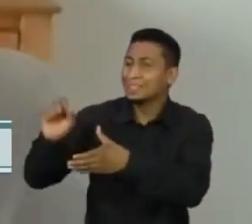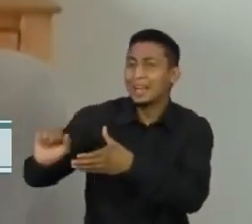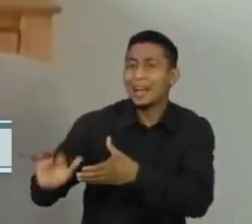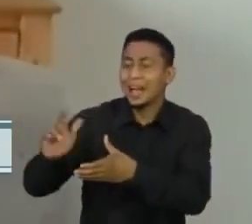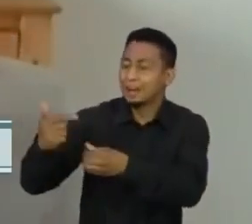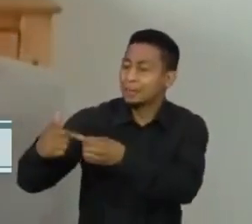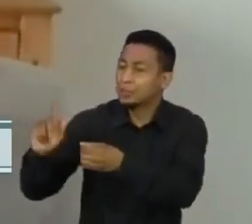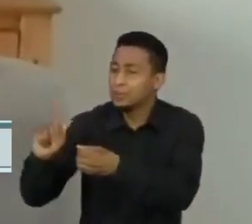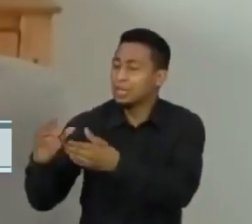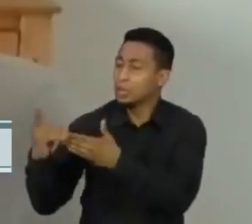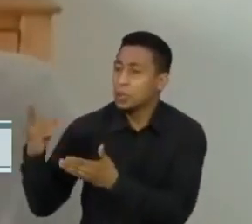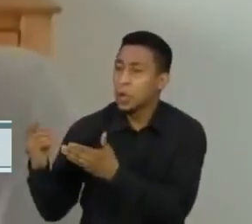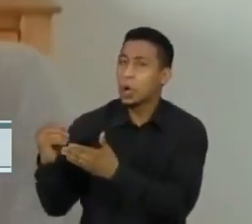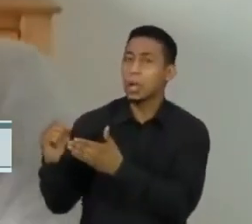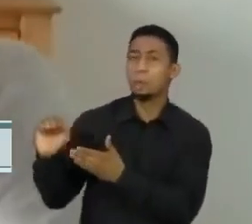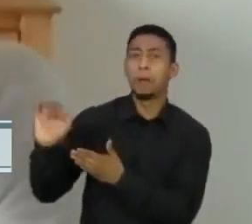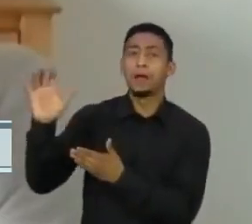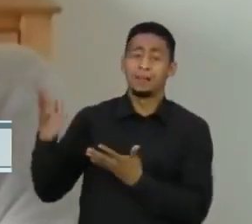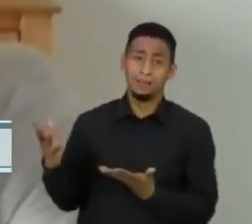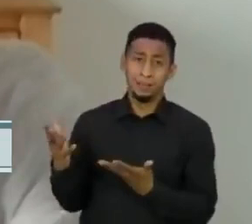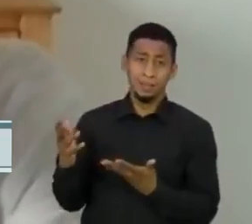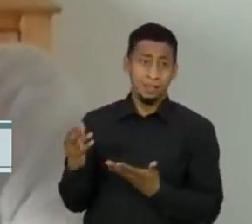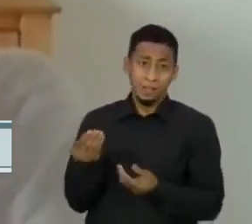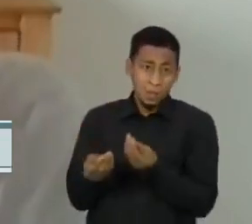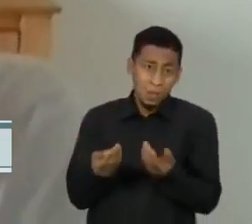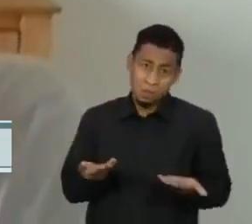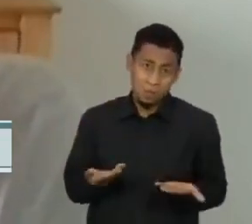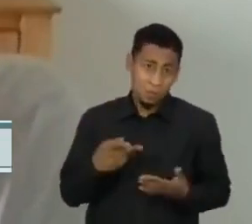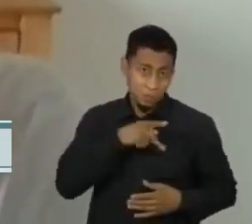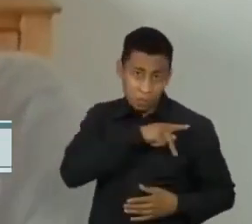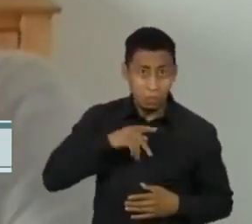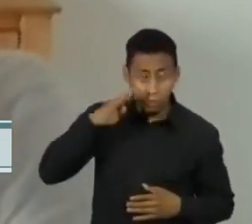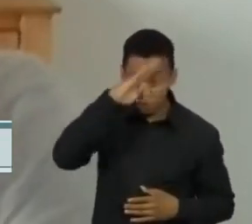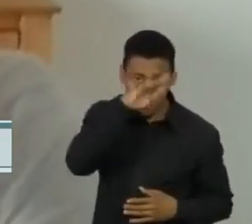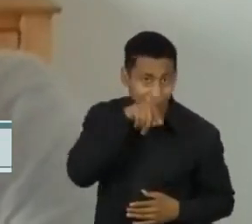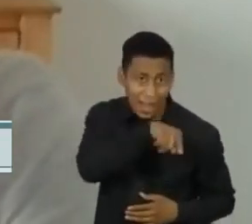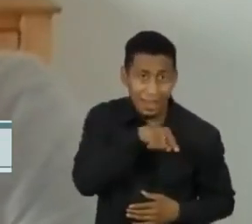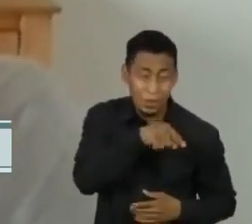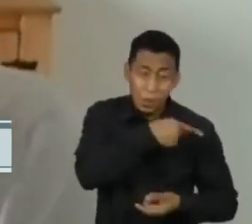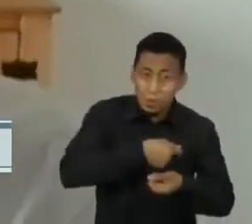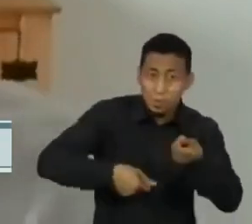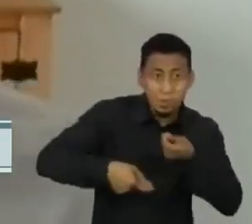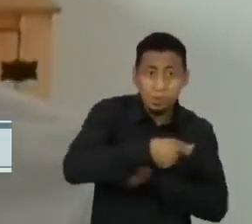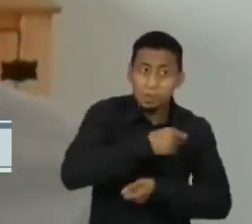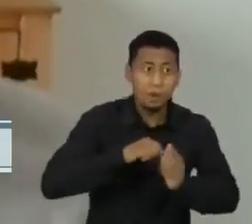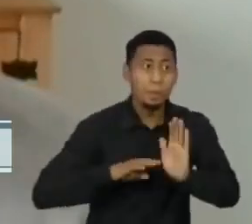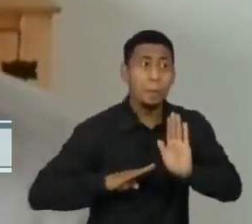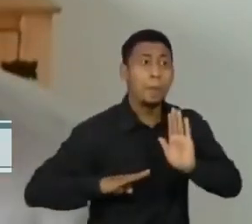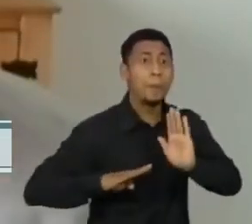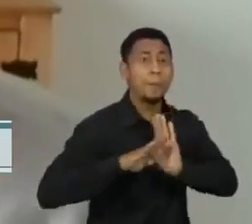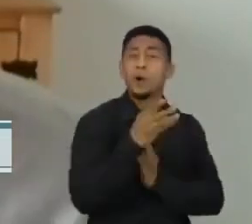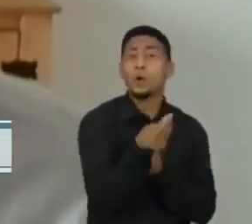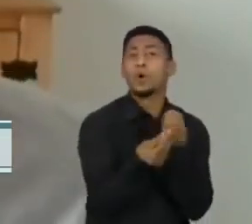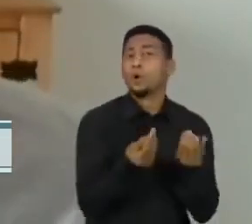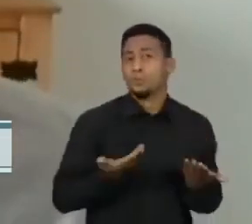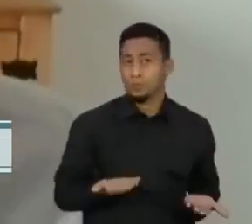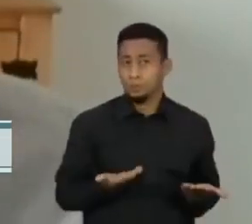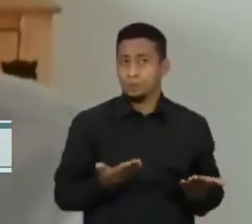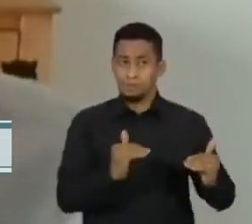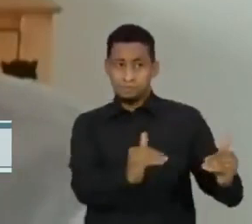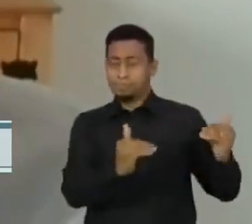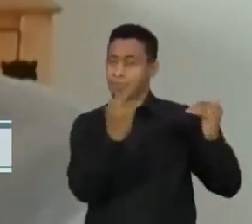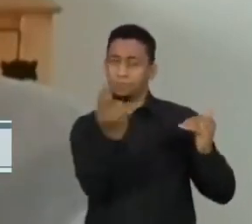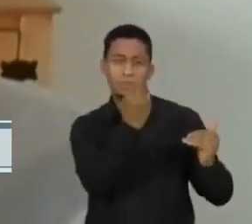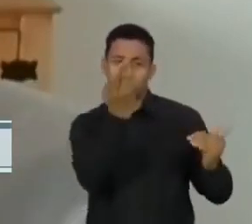câmbio. Então, se a economia estivesse boa, o Bolsonaro podia ser o Luiz XIV da história do Brasil. E o ministro Fux